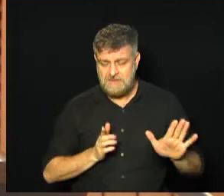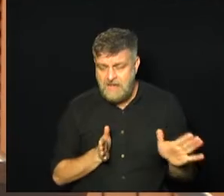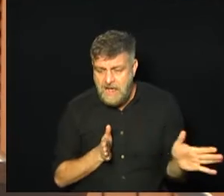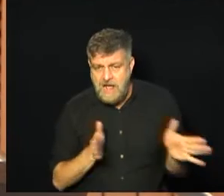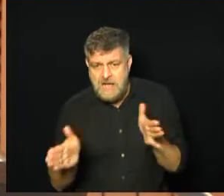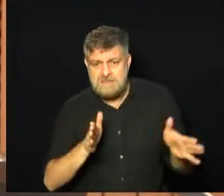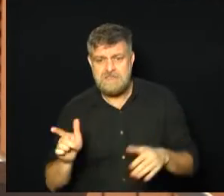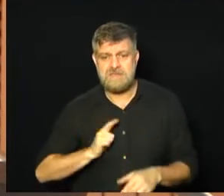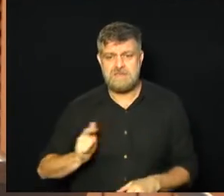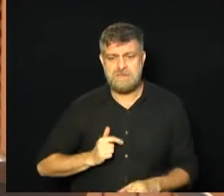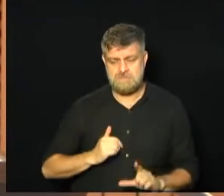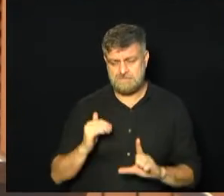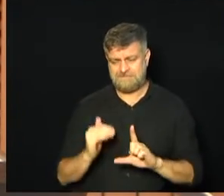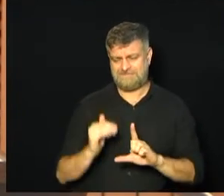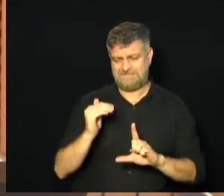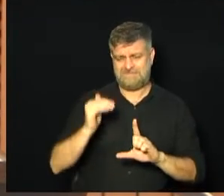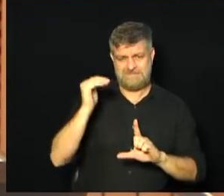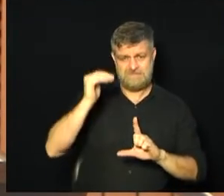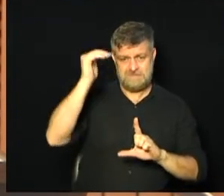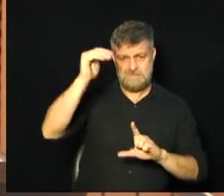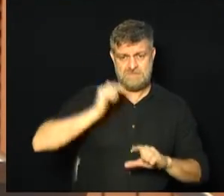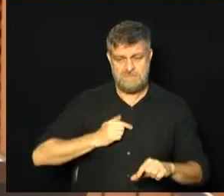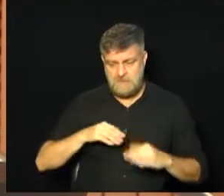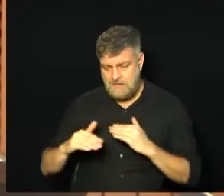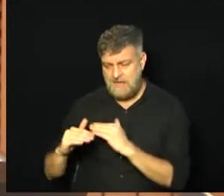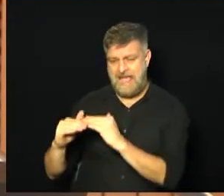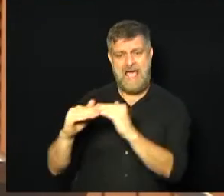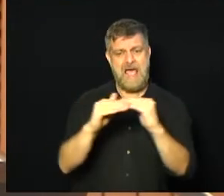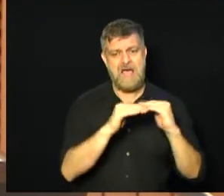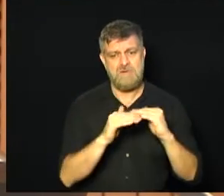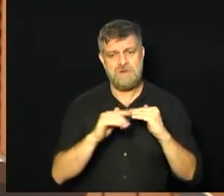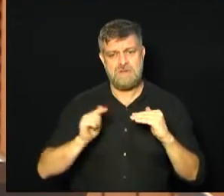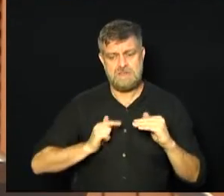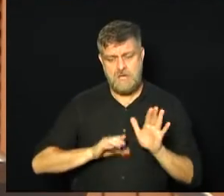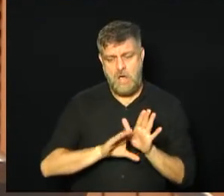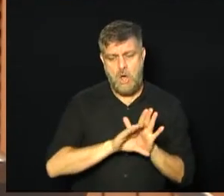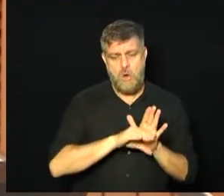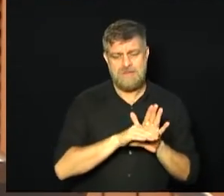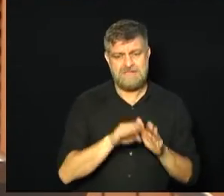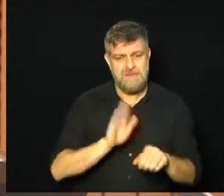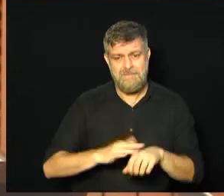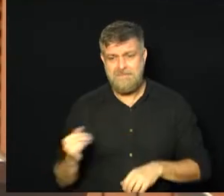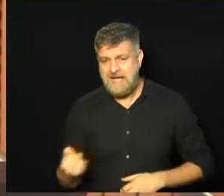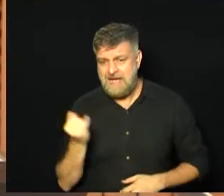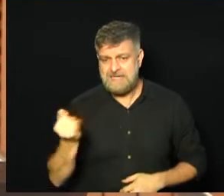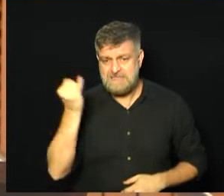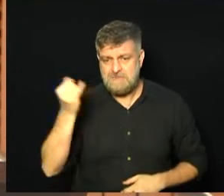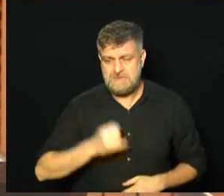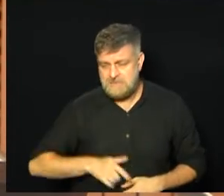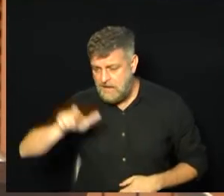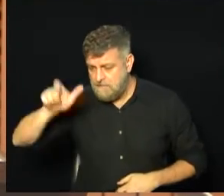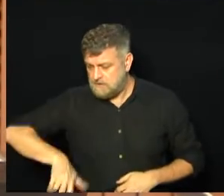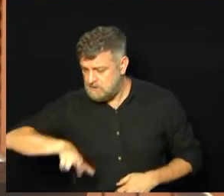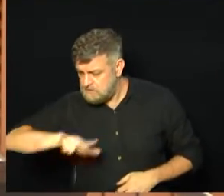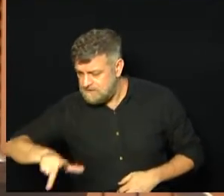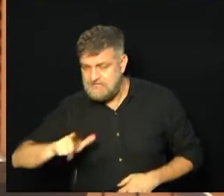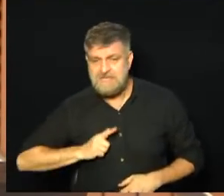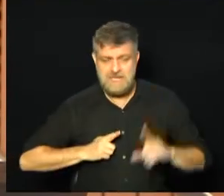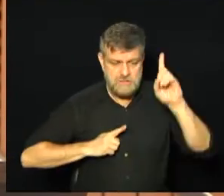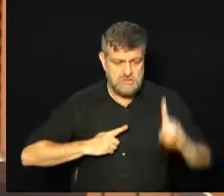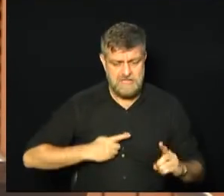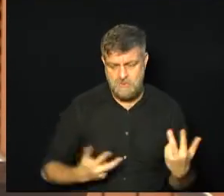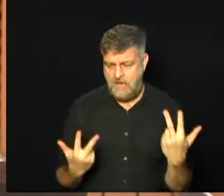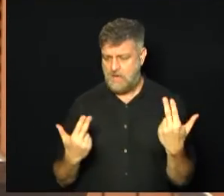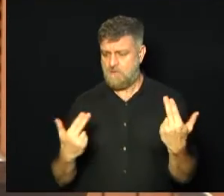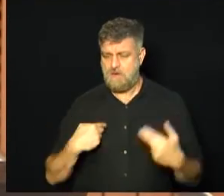da hierarquização, da equidade, que é um dos conceitos mais importantes que nós temos. É isso que move a gente, é isso que nos dá brilho